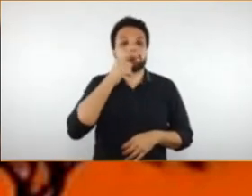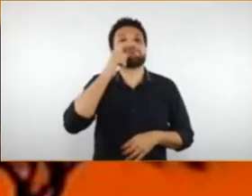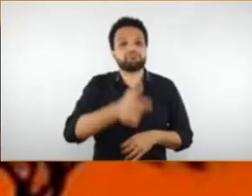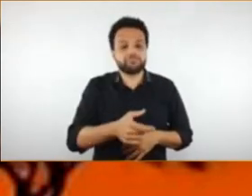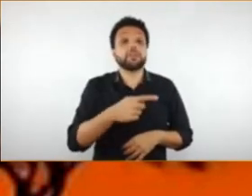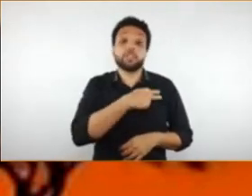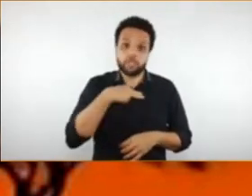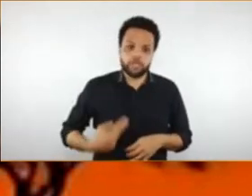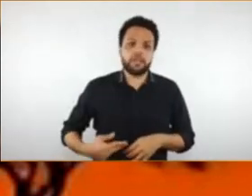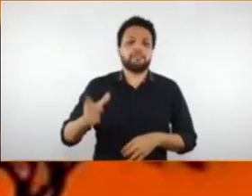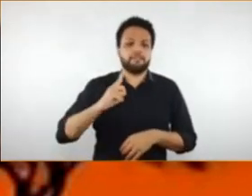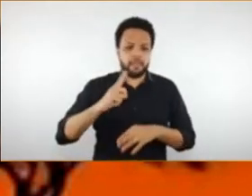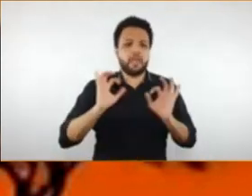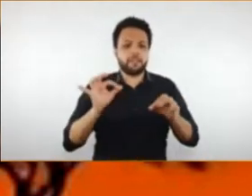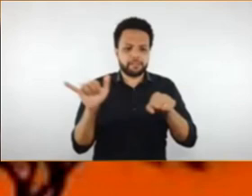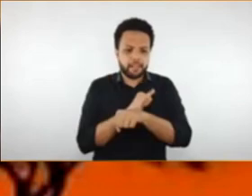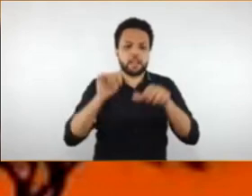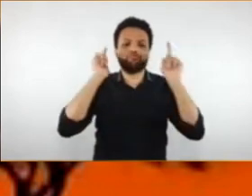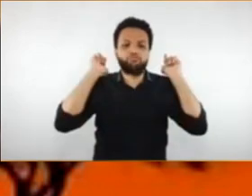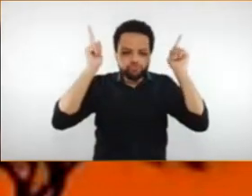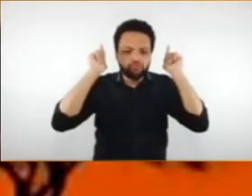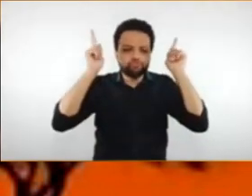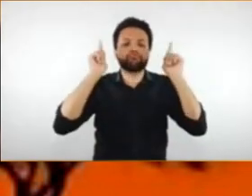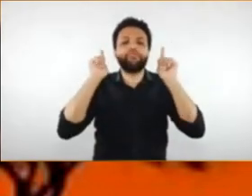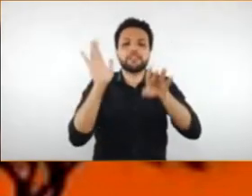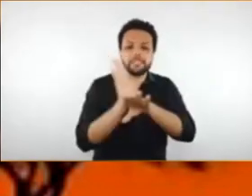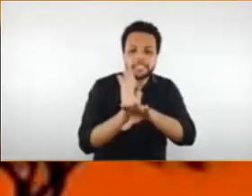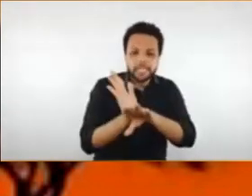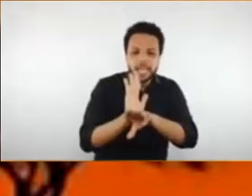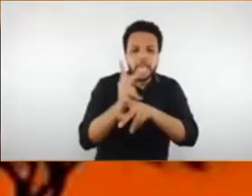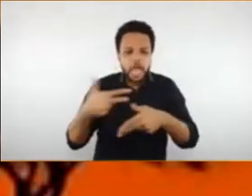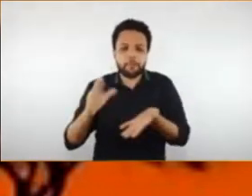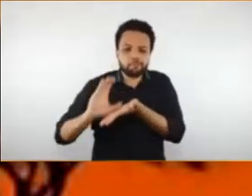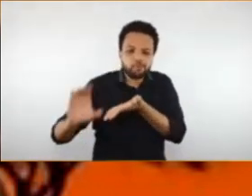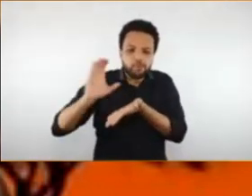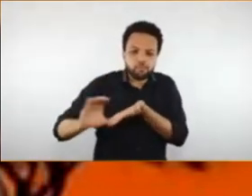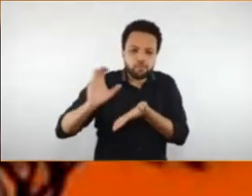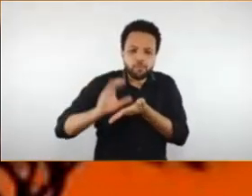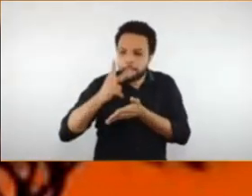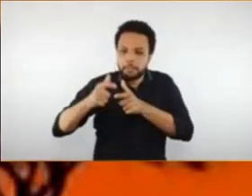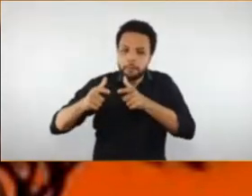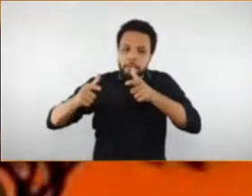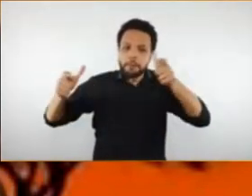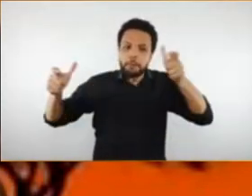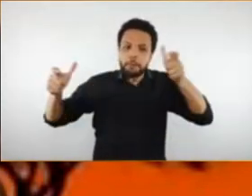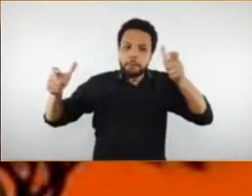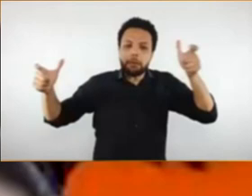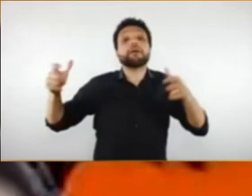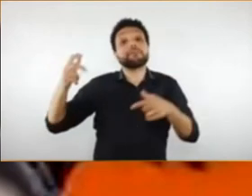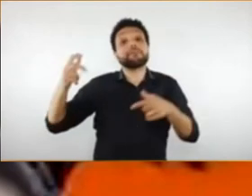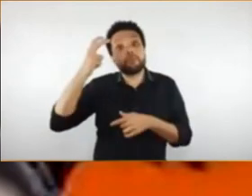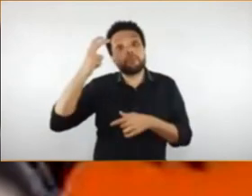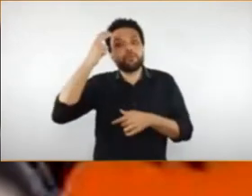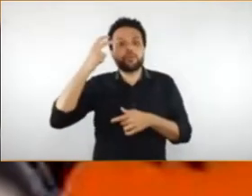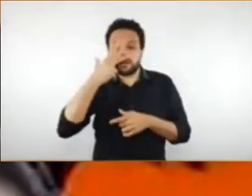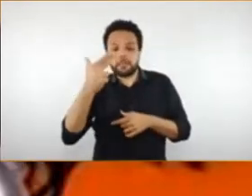de investimento no entretenimento a partir do momento que ela resolve sair ali daquele,